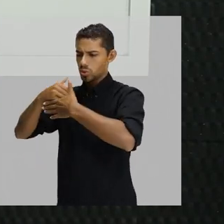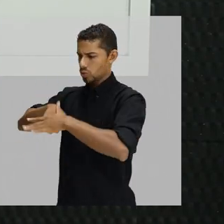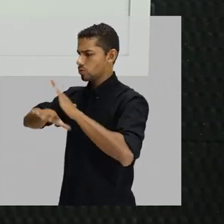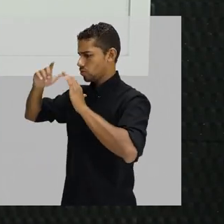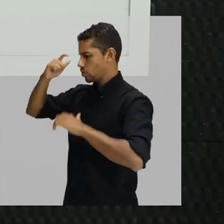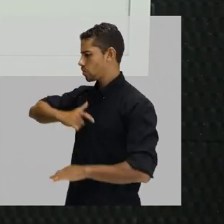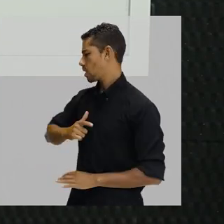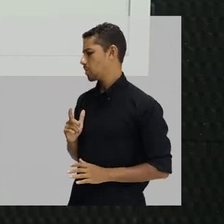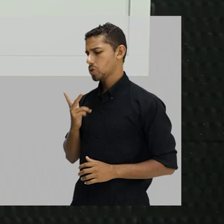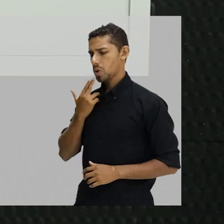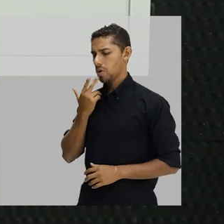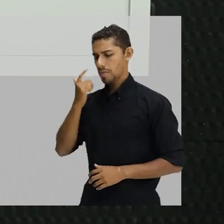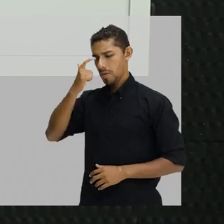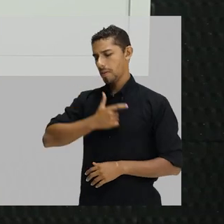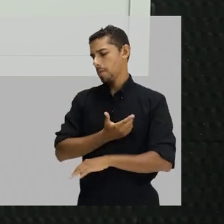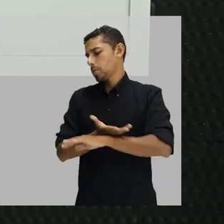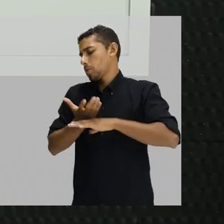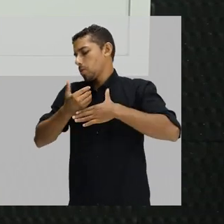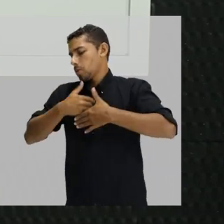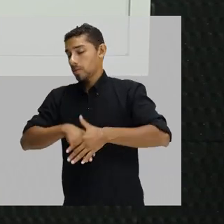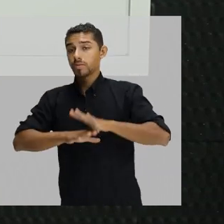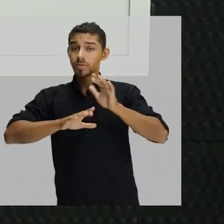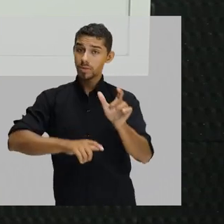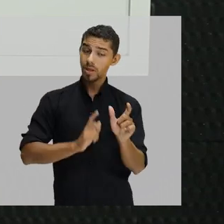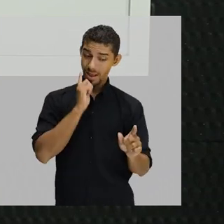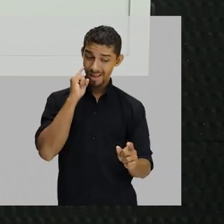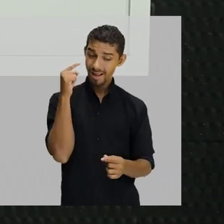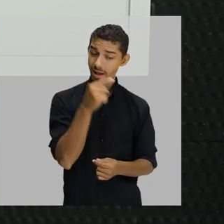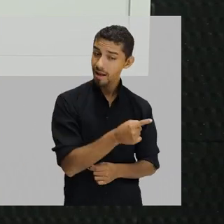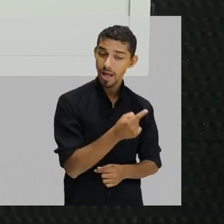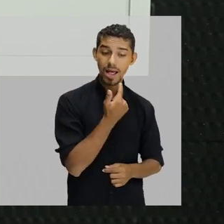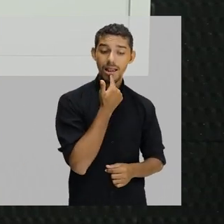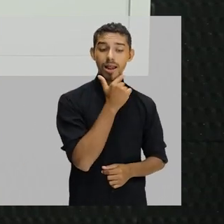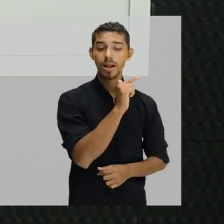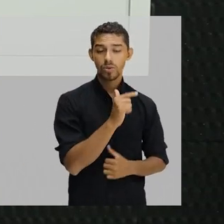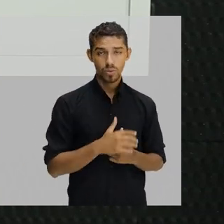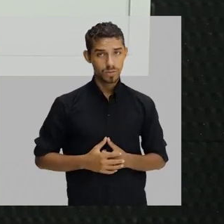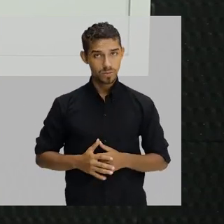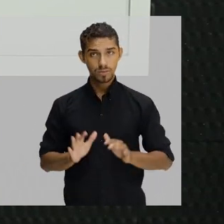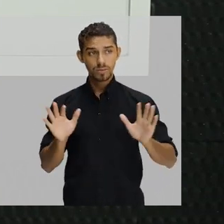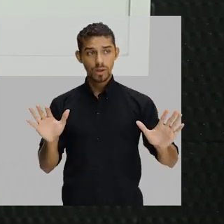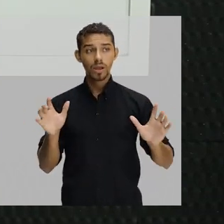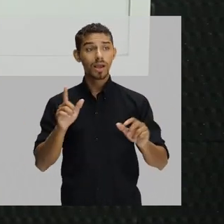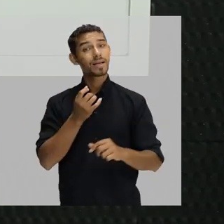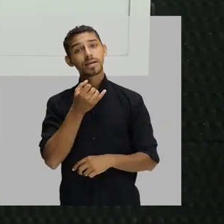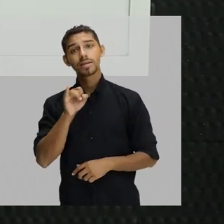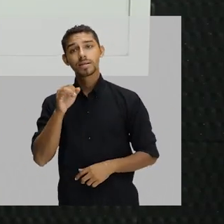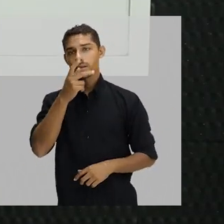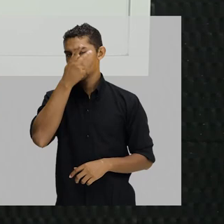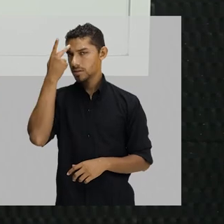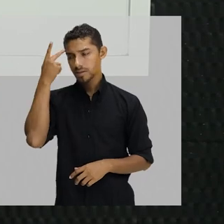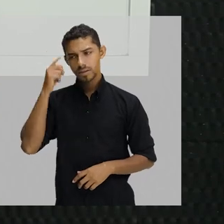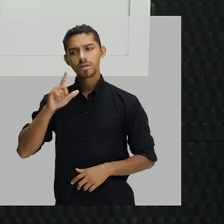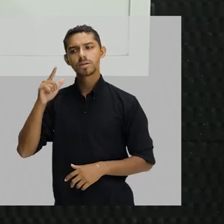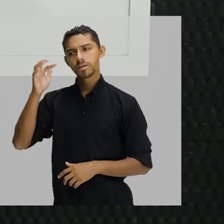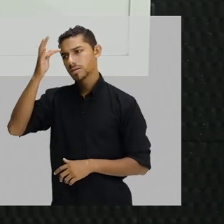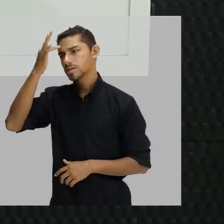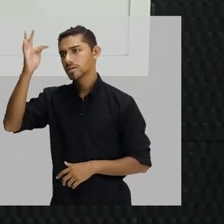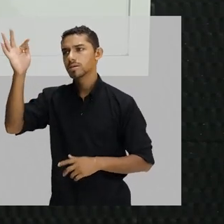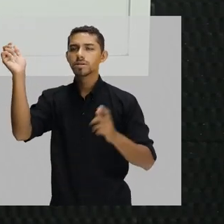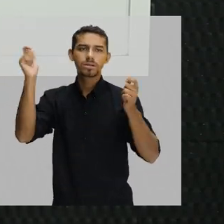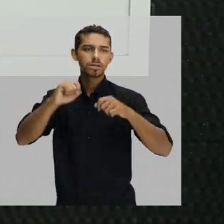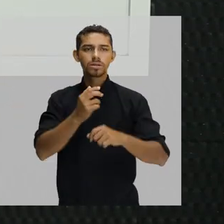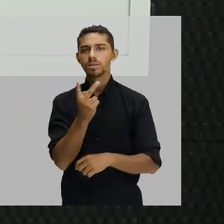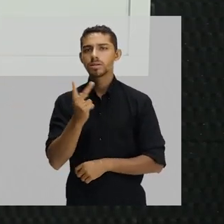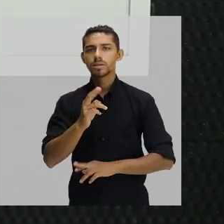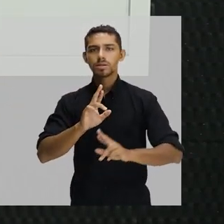Perfeito. Isso se você apelar para a linguagem, correto? Perfeito? Agora, se você for para a filosofia, é preciso